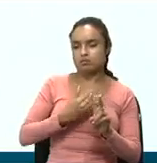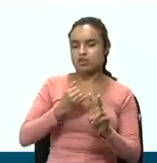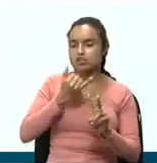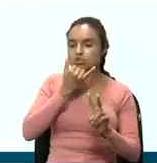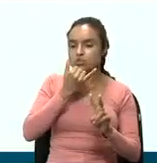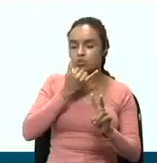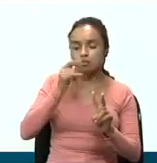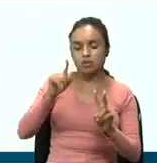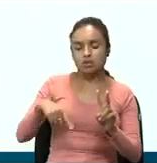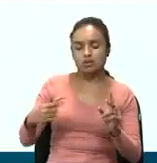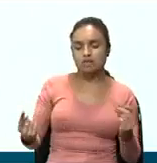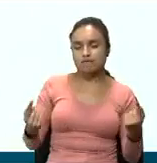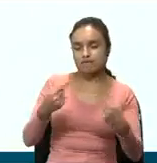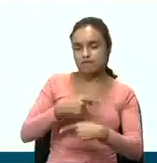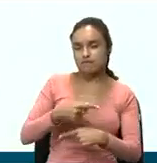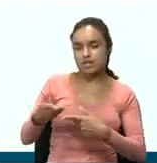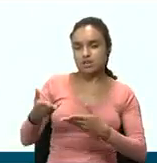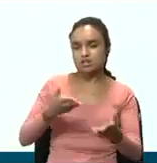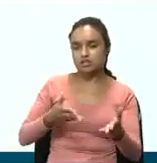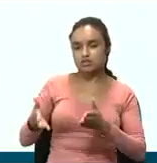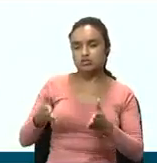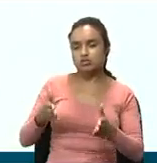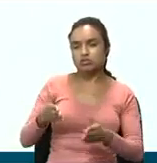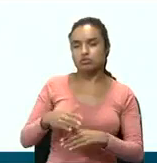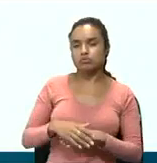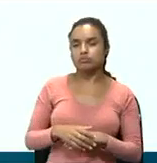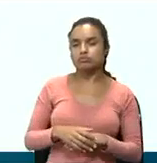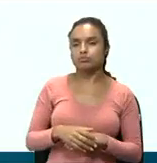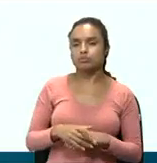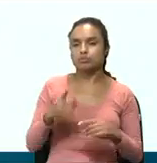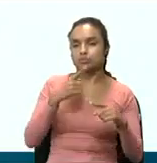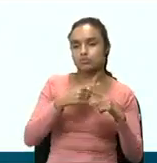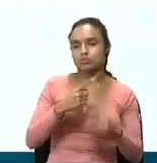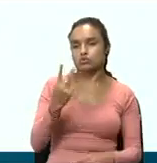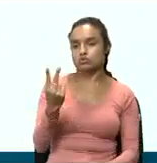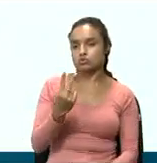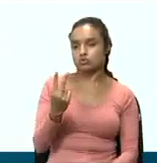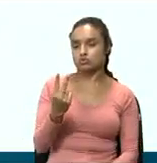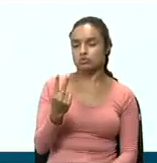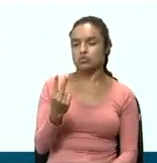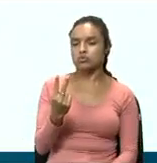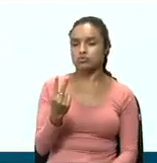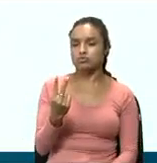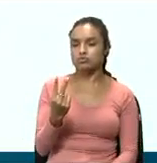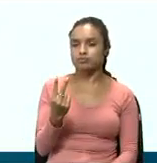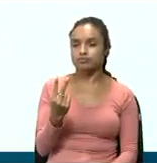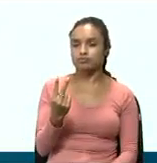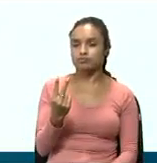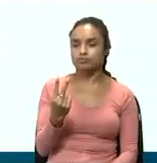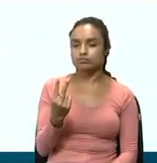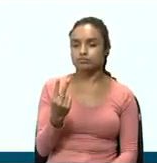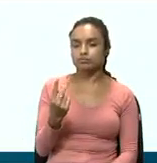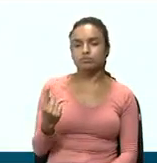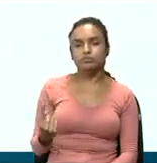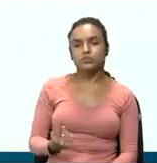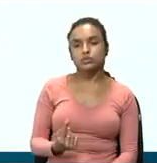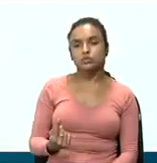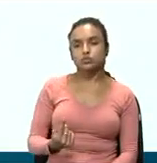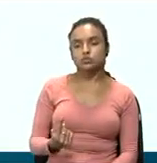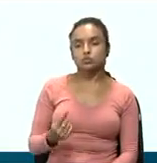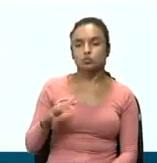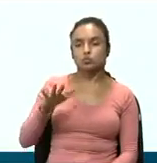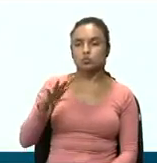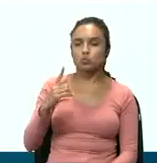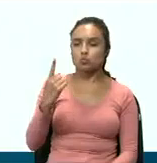inverte, que multiplica 2 sobre 1, e ele está variando entre